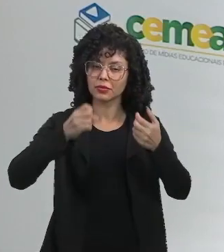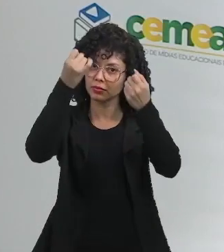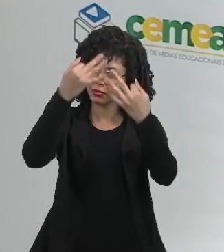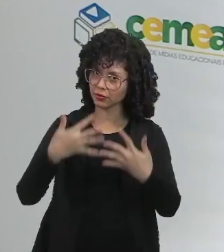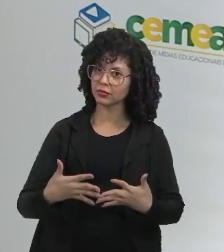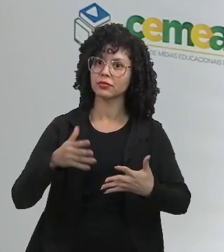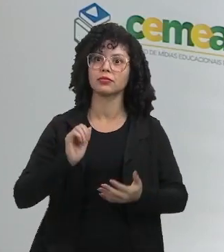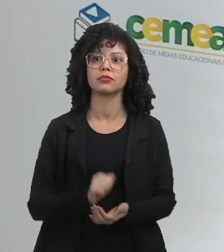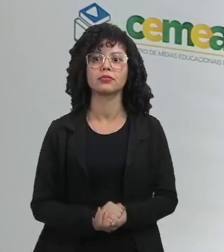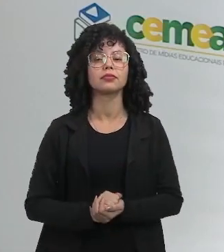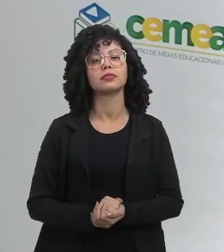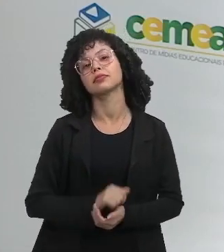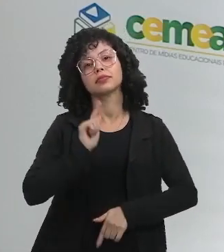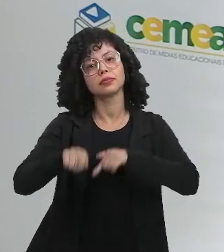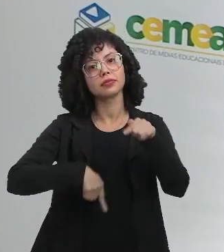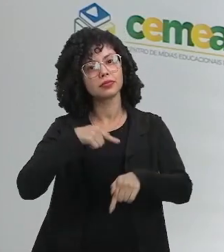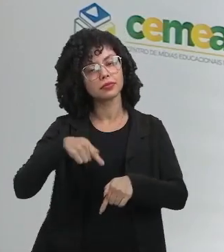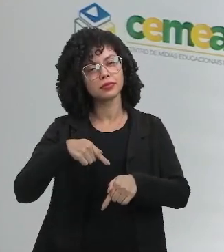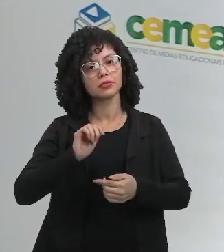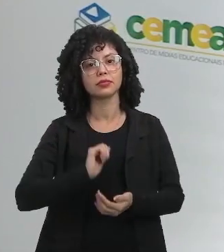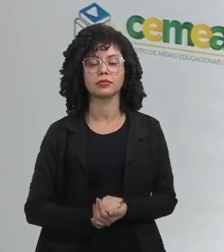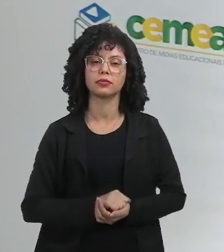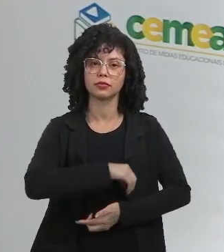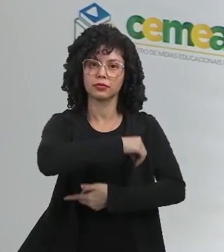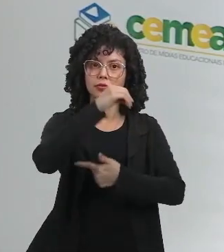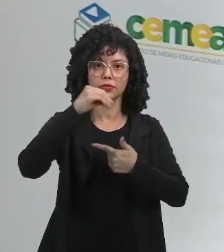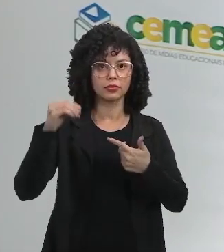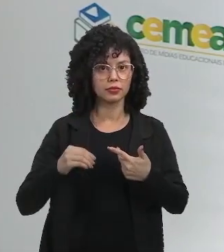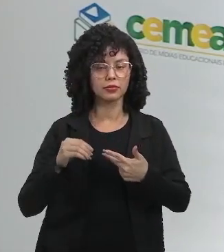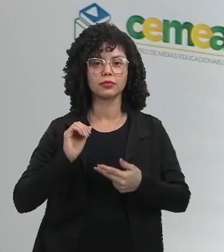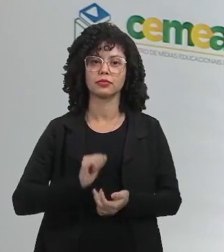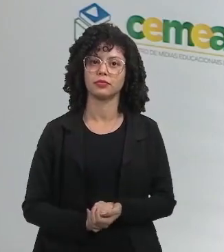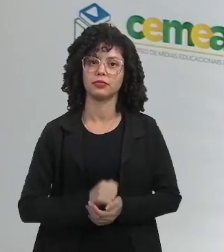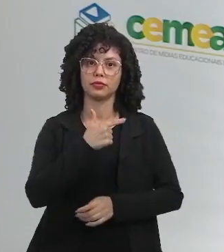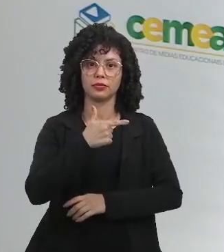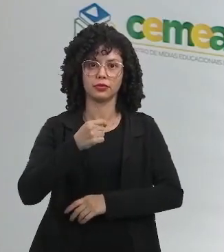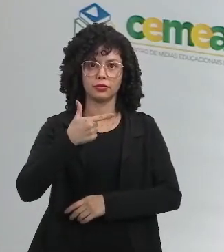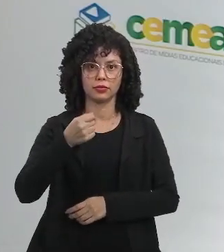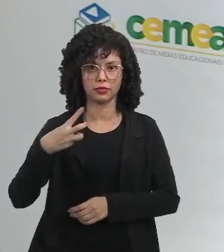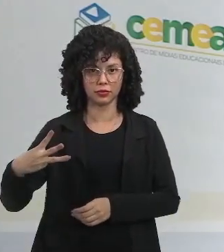do de química do Enem 2023 Vamos lá comigo na tela